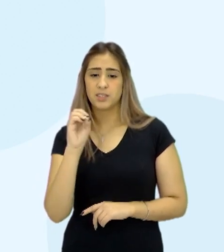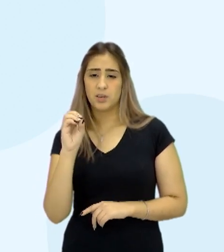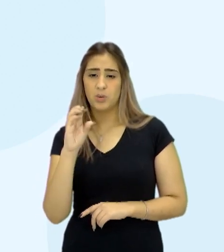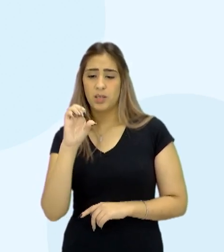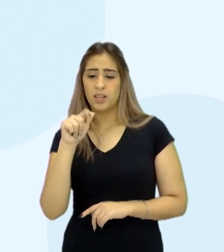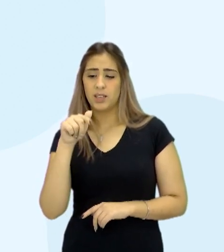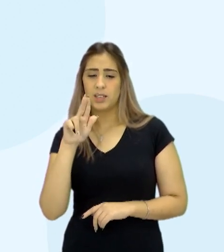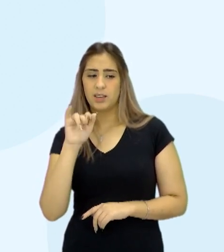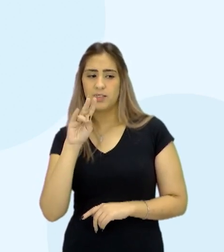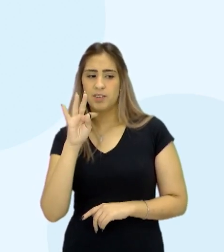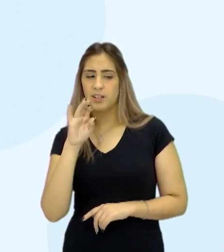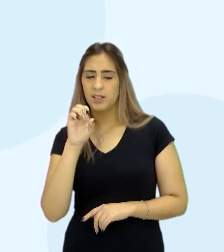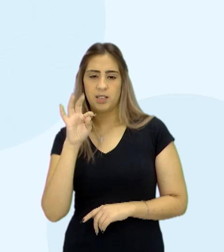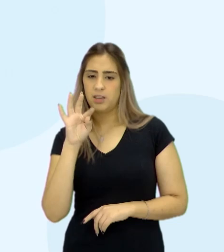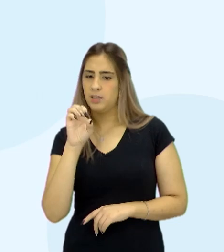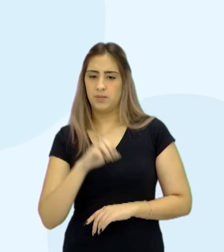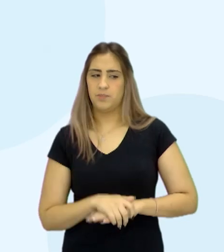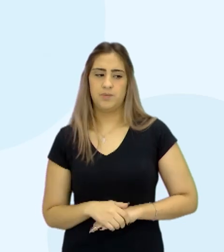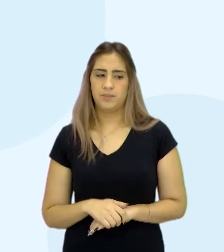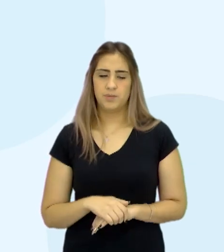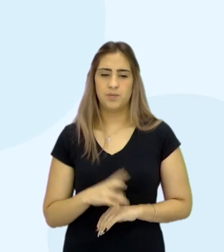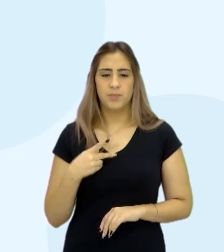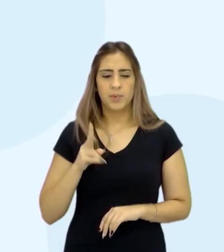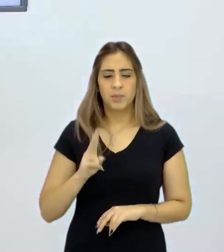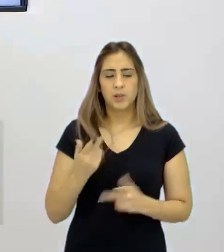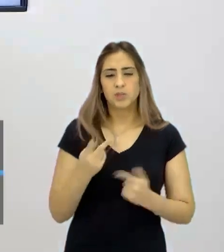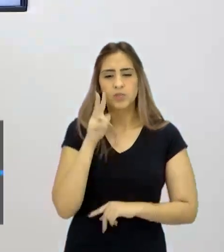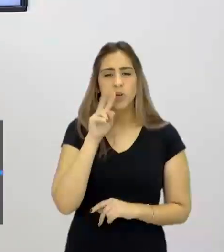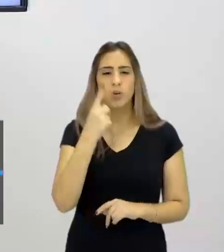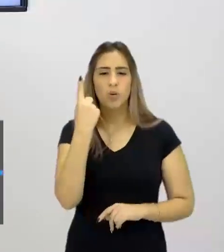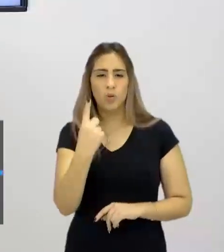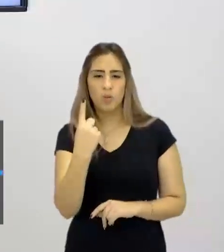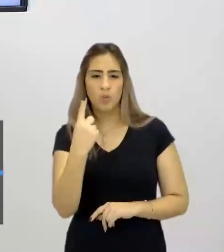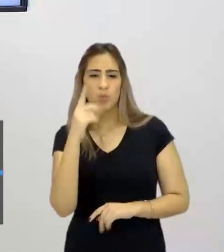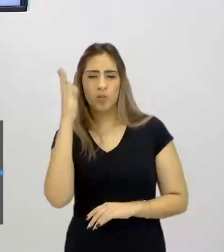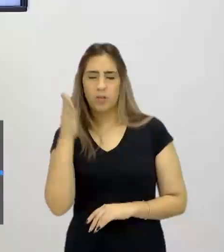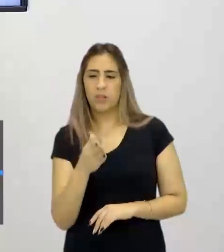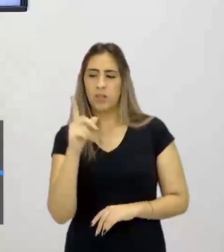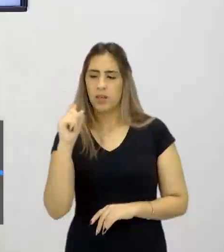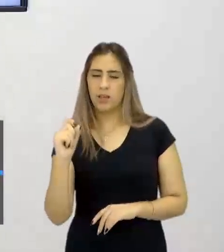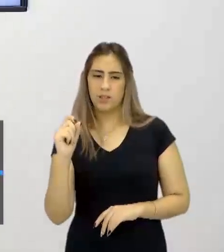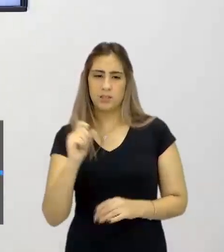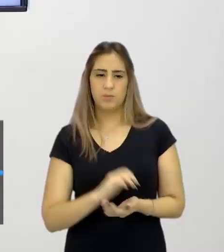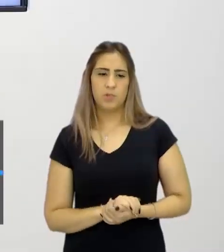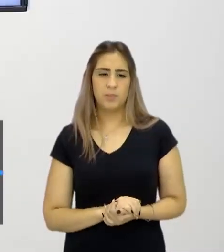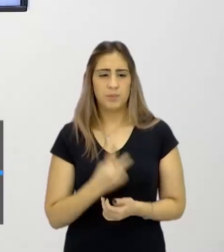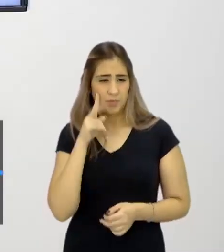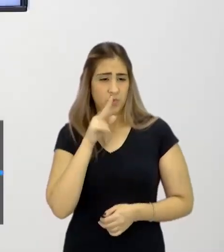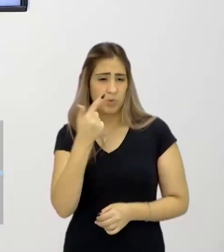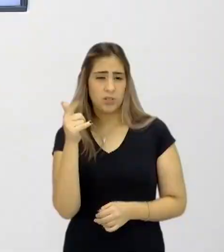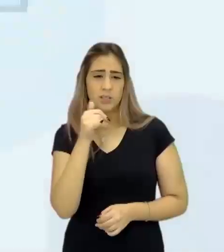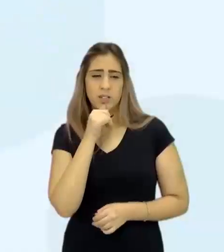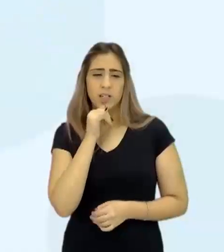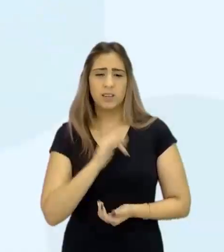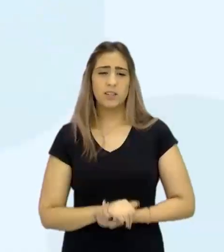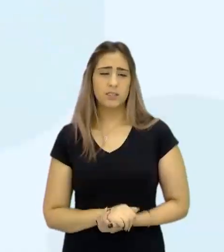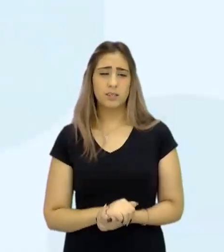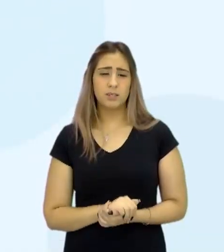Beleza? Adorei. É a mesma coisa dizer 1/10 ou 100 centésimos. Quer ver outro exemplo? Ó, deixa eu apagar aqui.